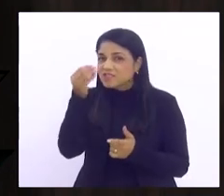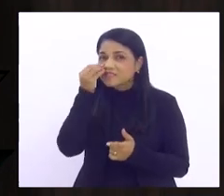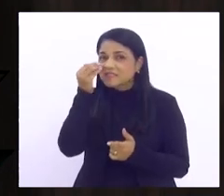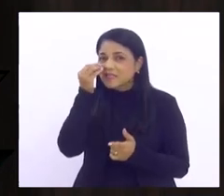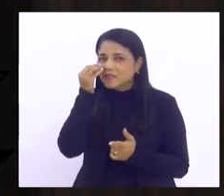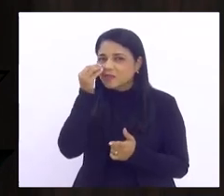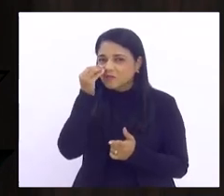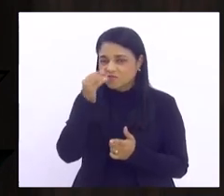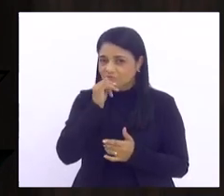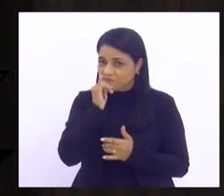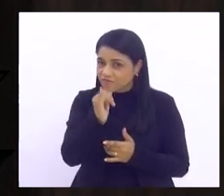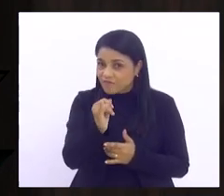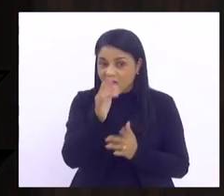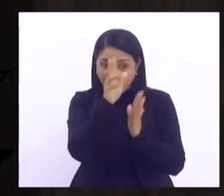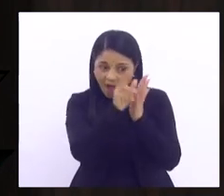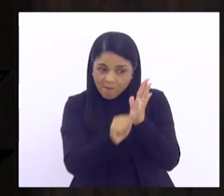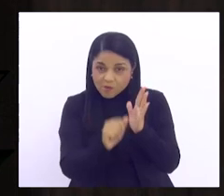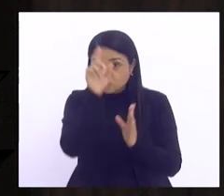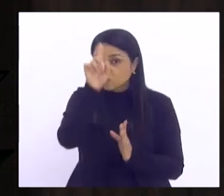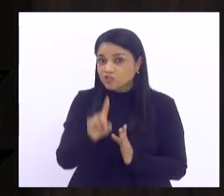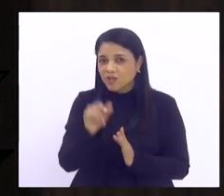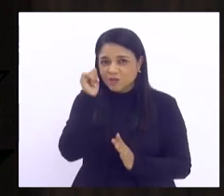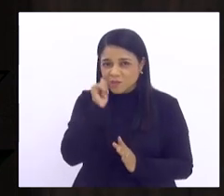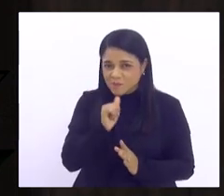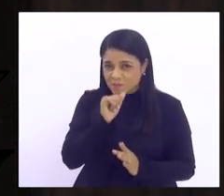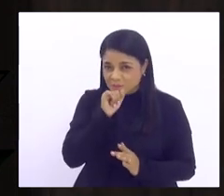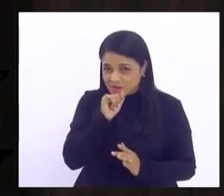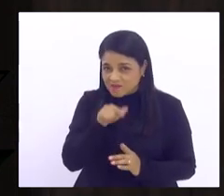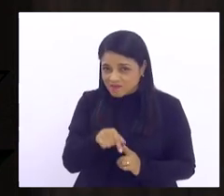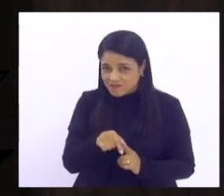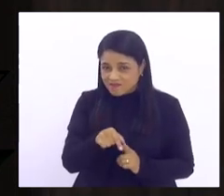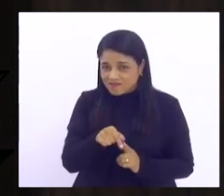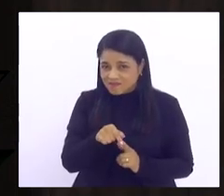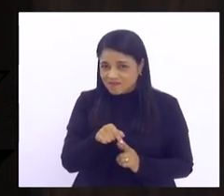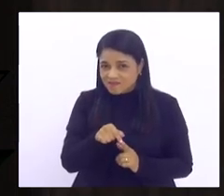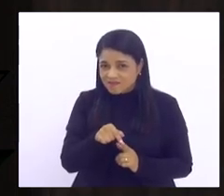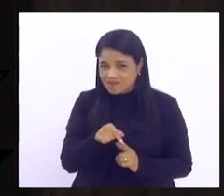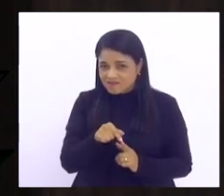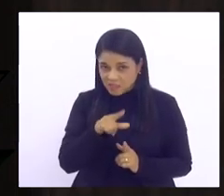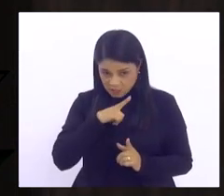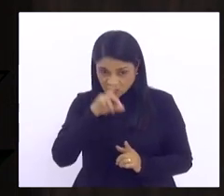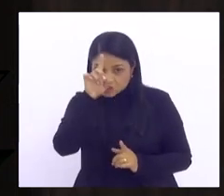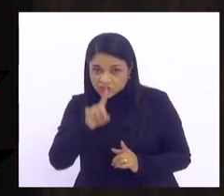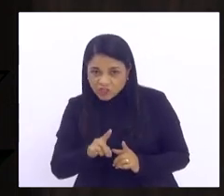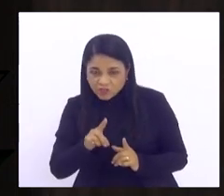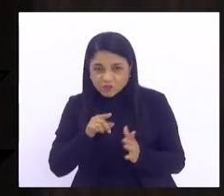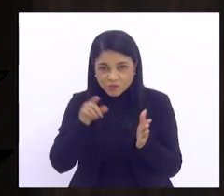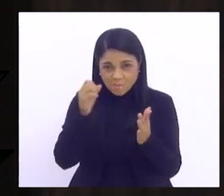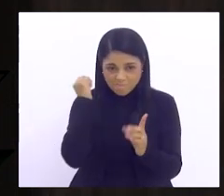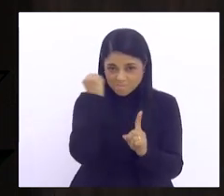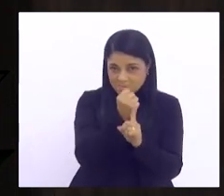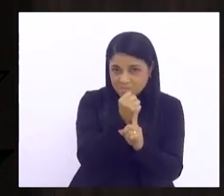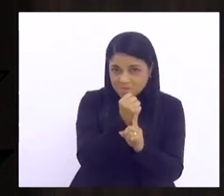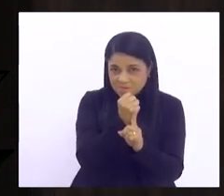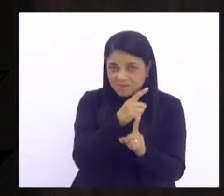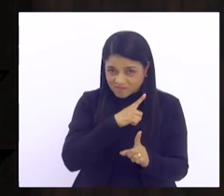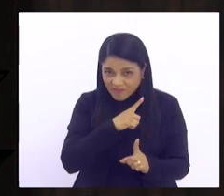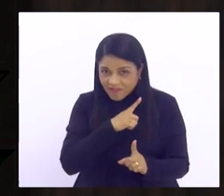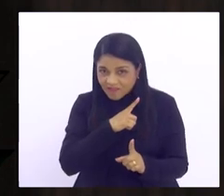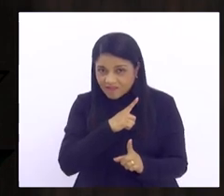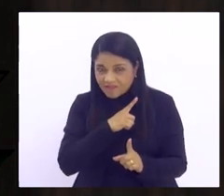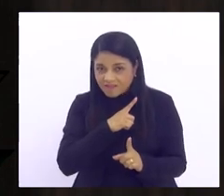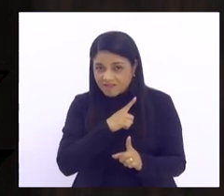mulher. Mas a primeira pergunta é, existe direito de matar? Então, é exatamente